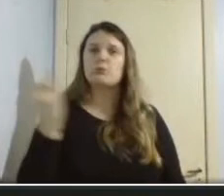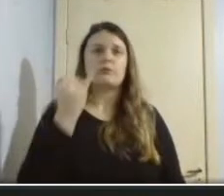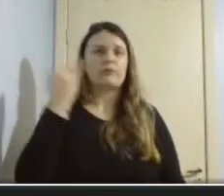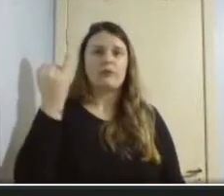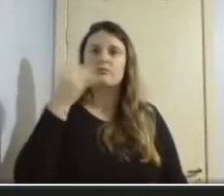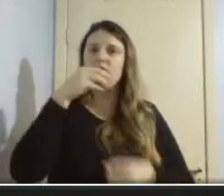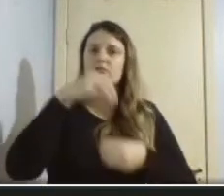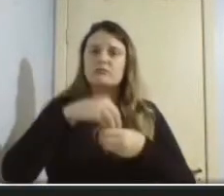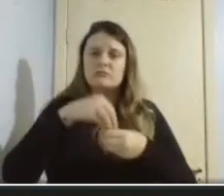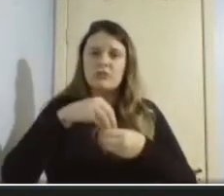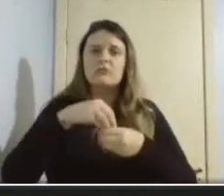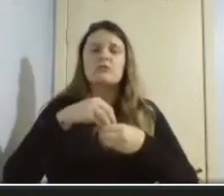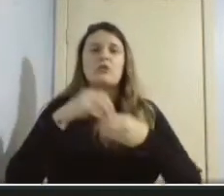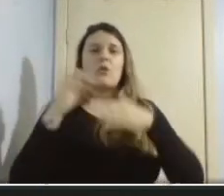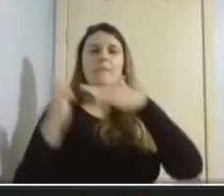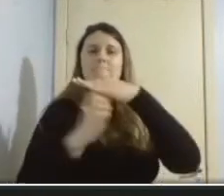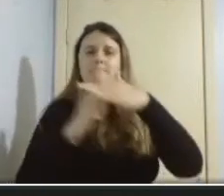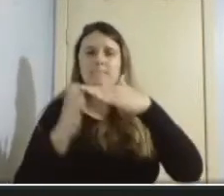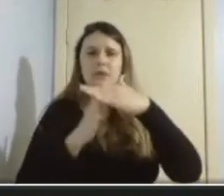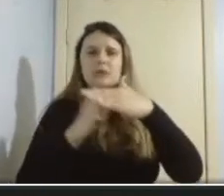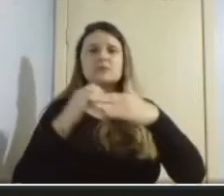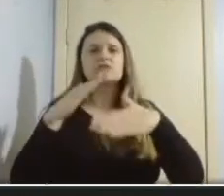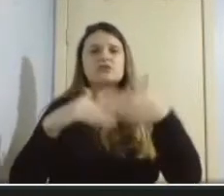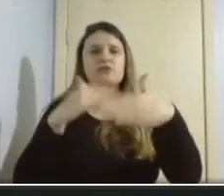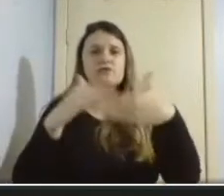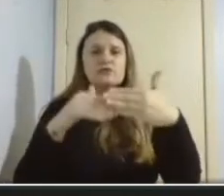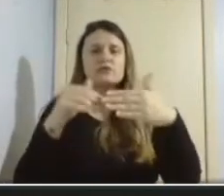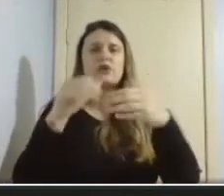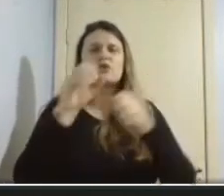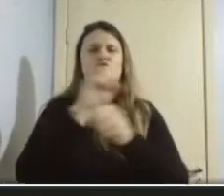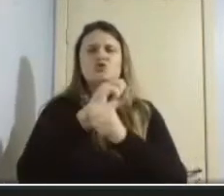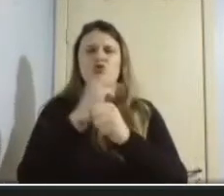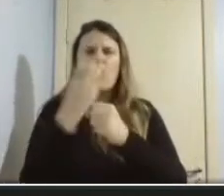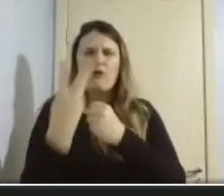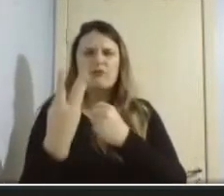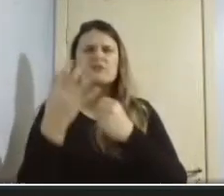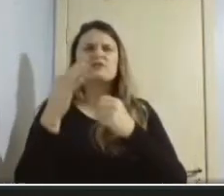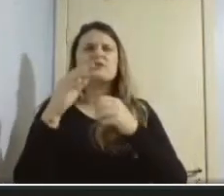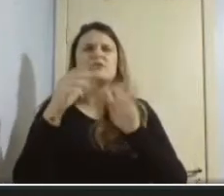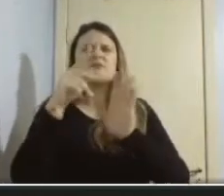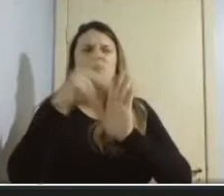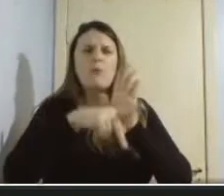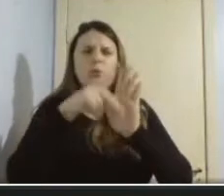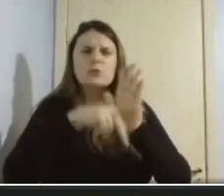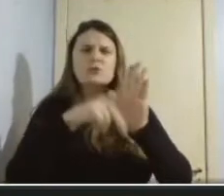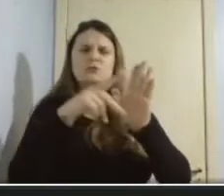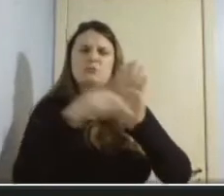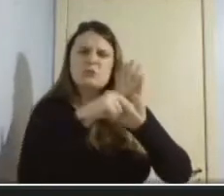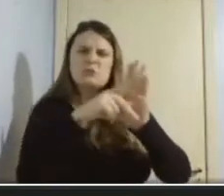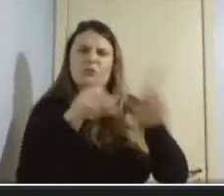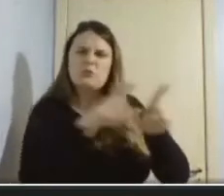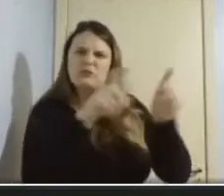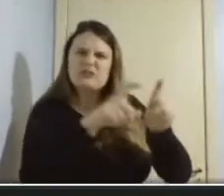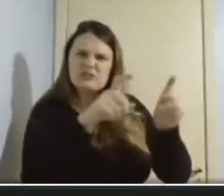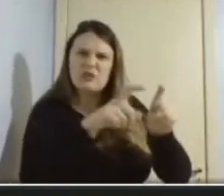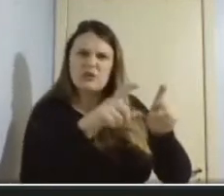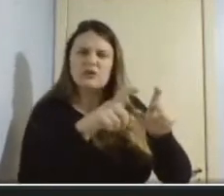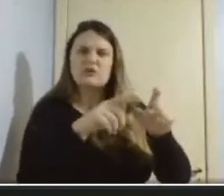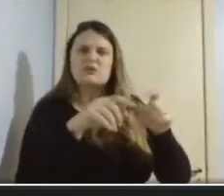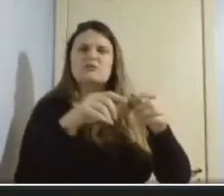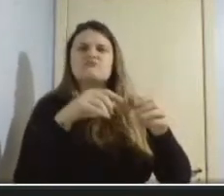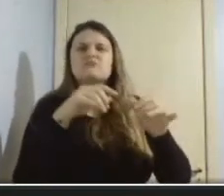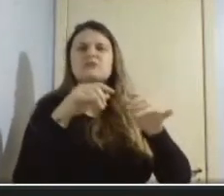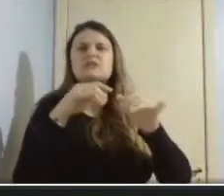São as empresas que desenvolvem software e empresas de programação. Outro segmento é do eletroeletrônico, que automatiza a vida de todos